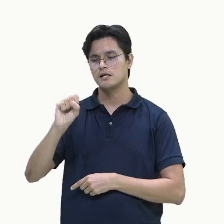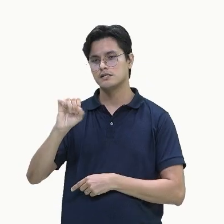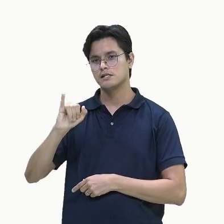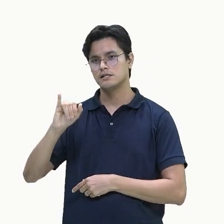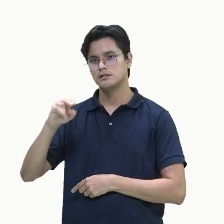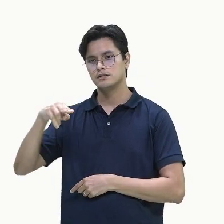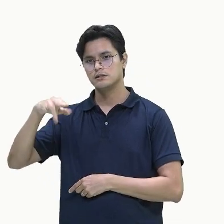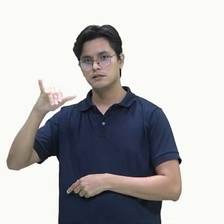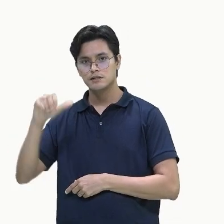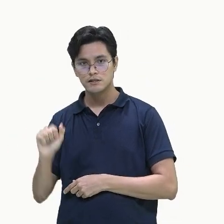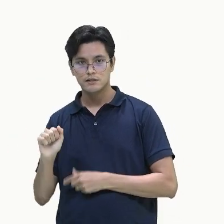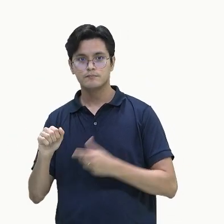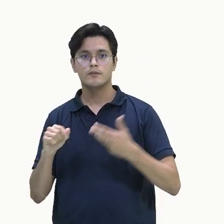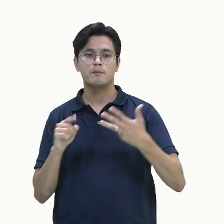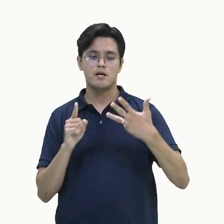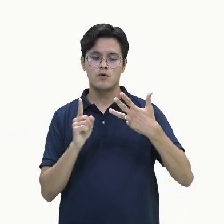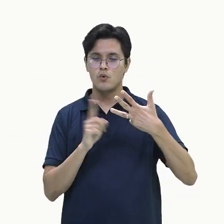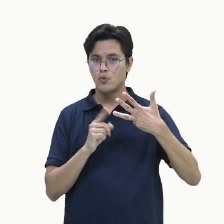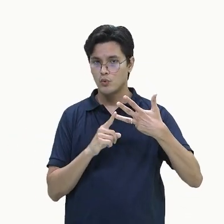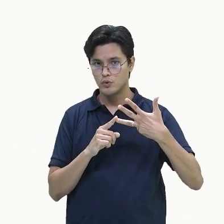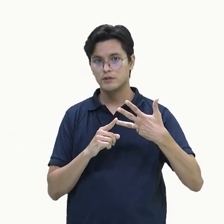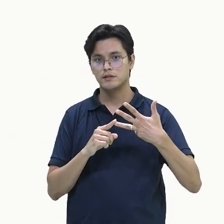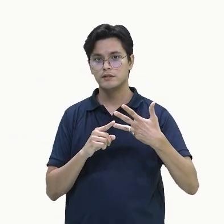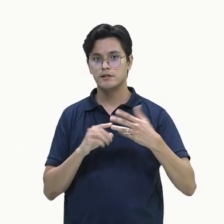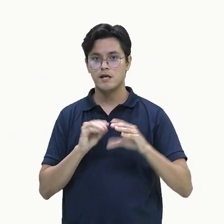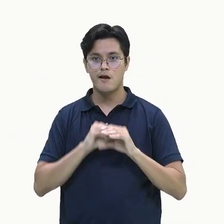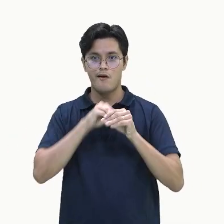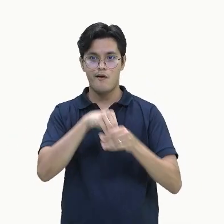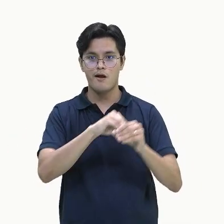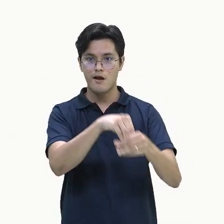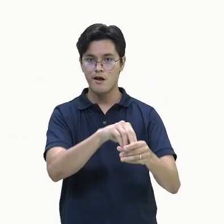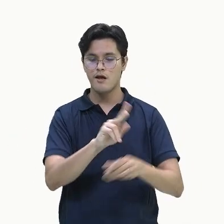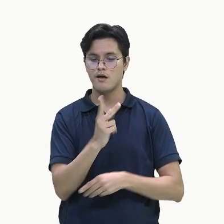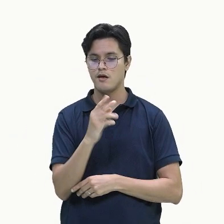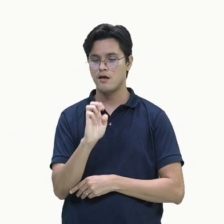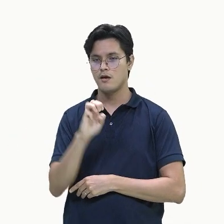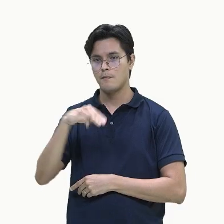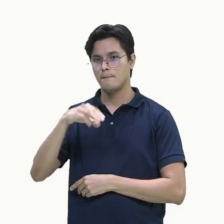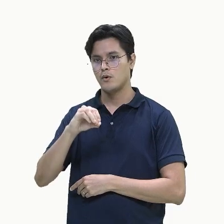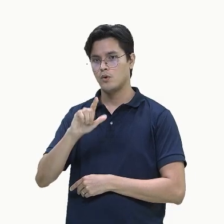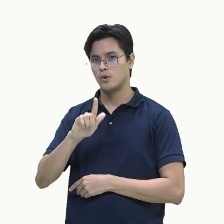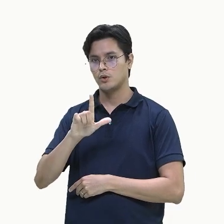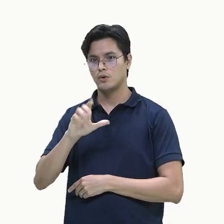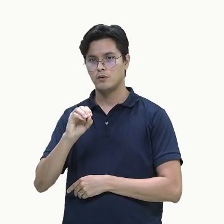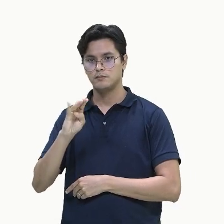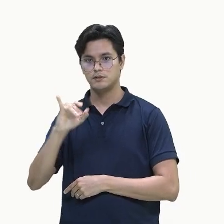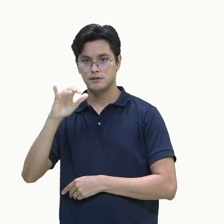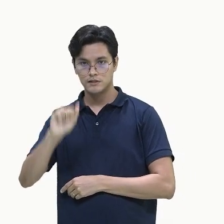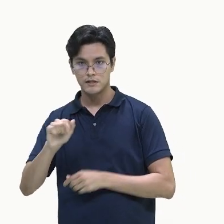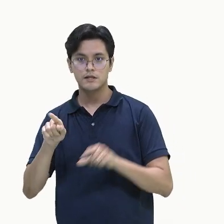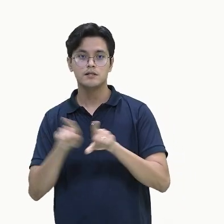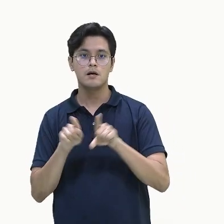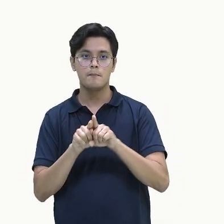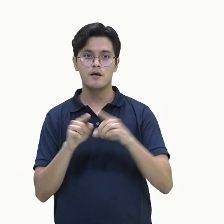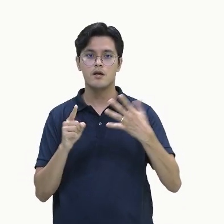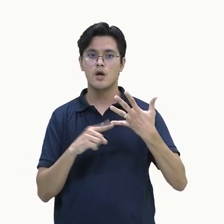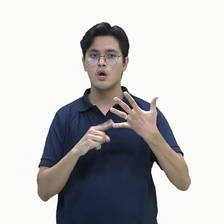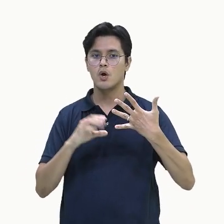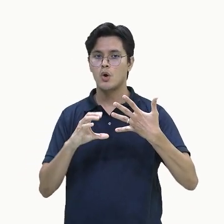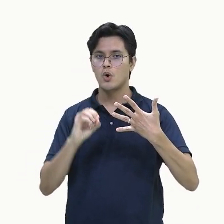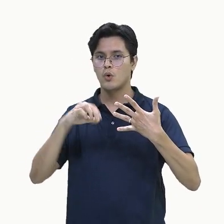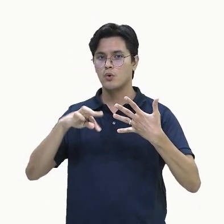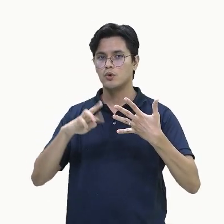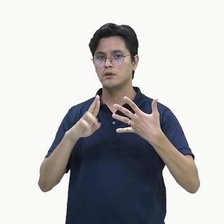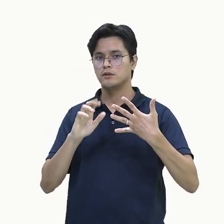corpo. Nós temos também as contráteis, que é a actina e miosina, tá? Então é importante você